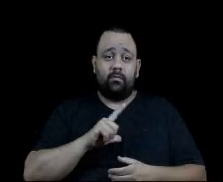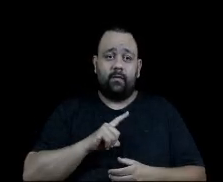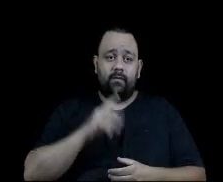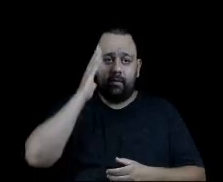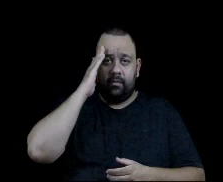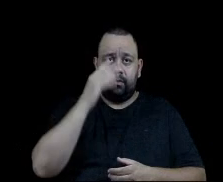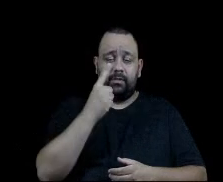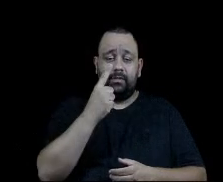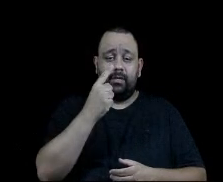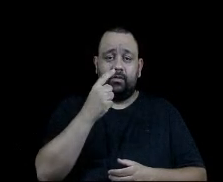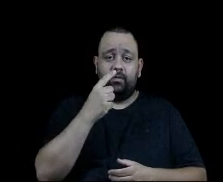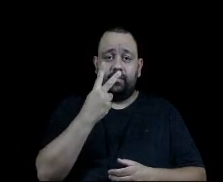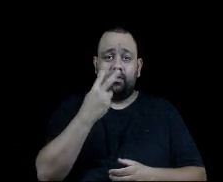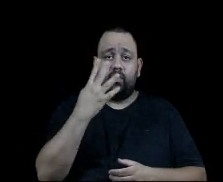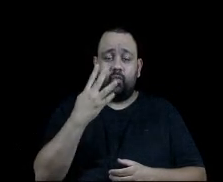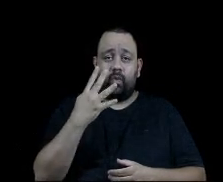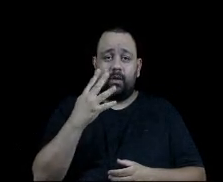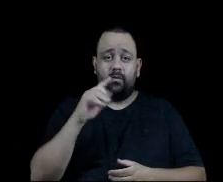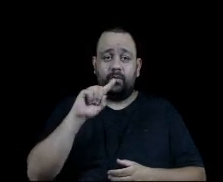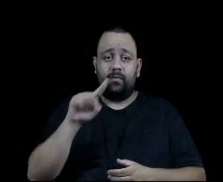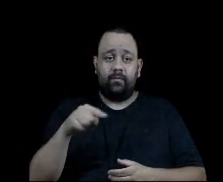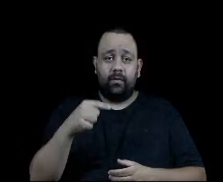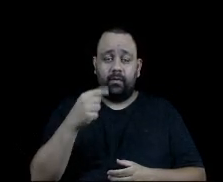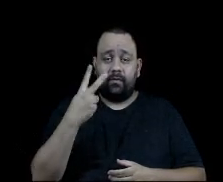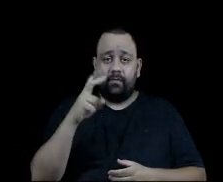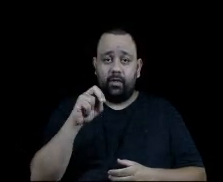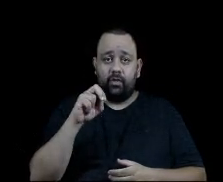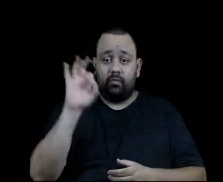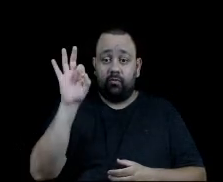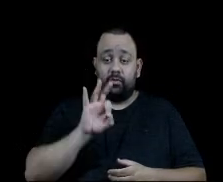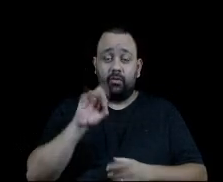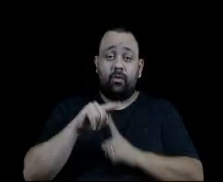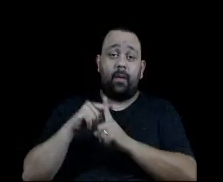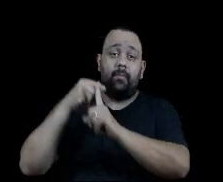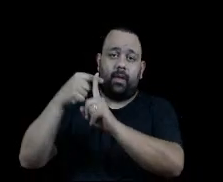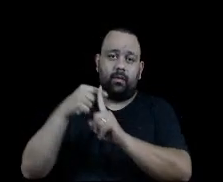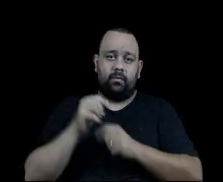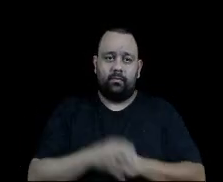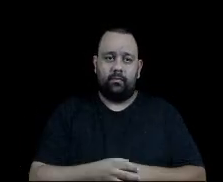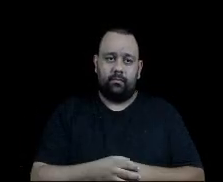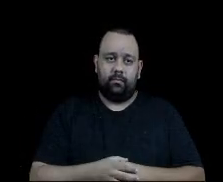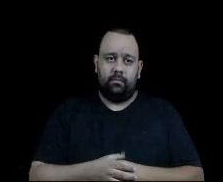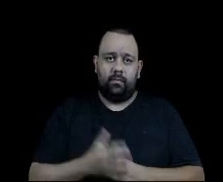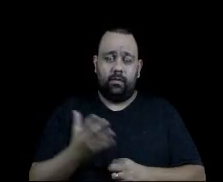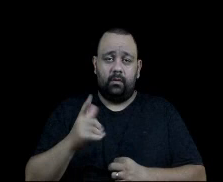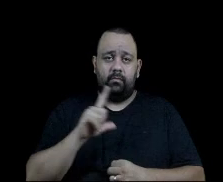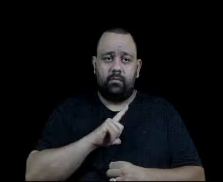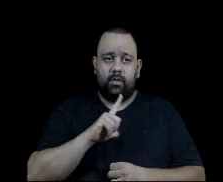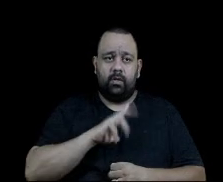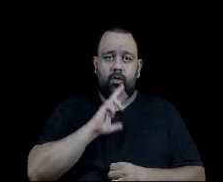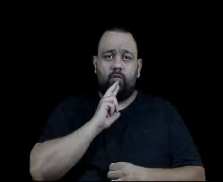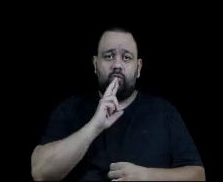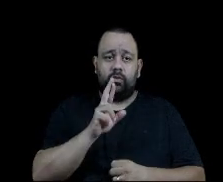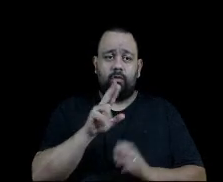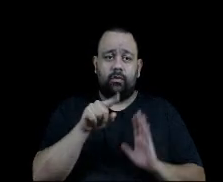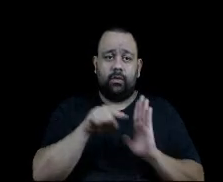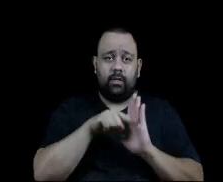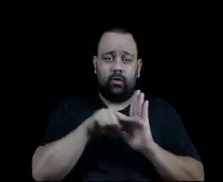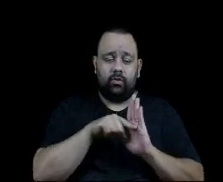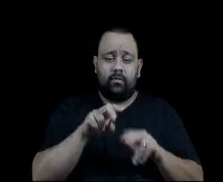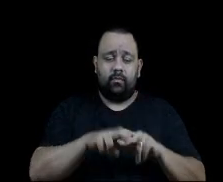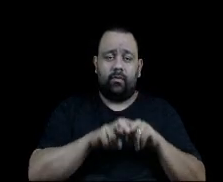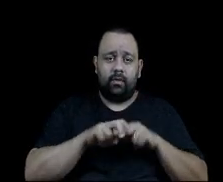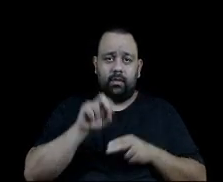399.513. Então, teve do previsto 104,20% a mais. Então, a gente teria um